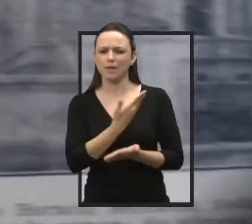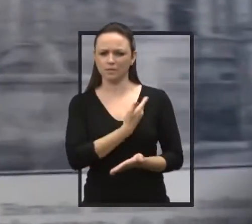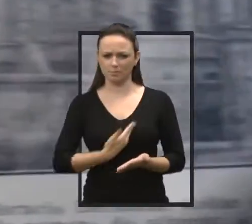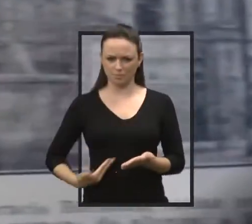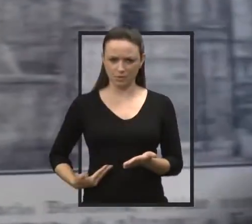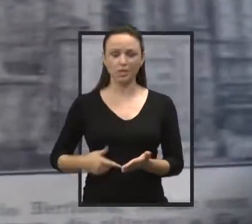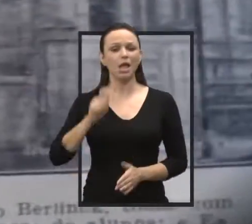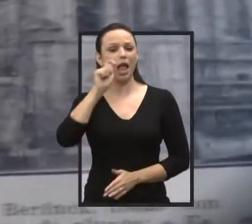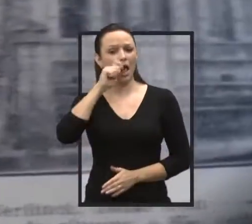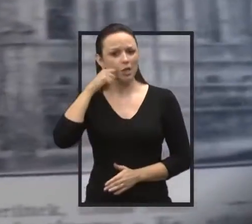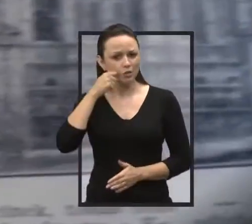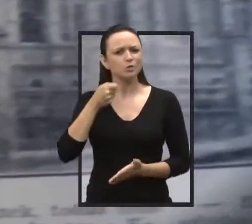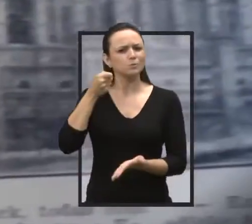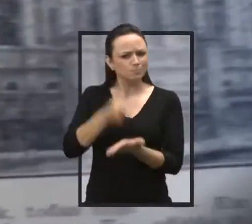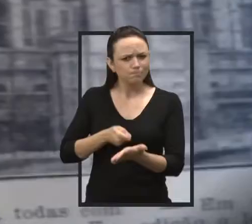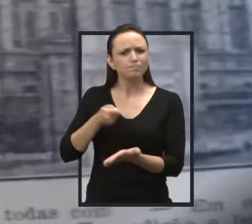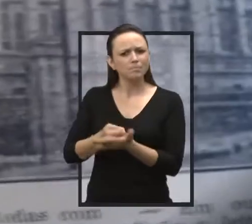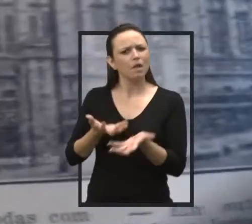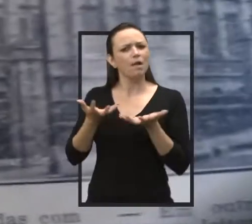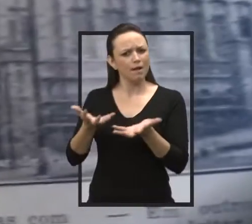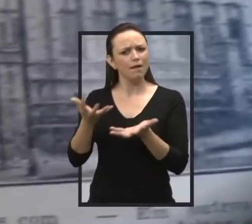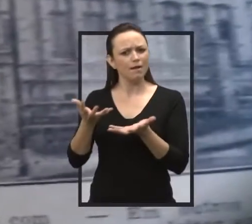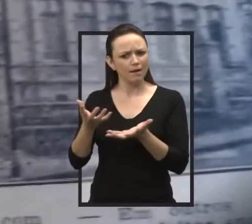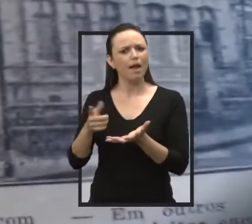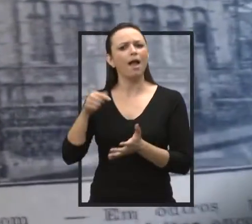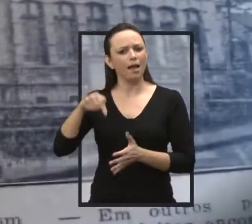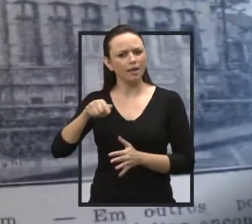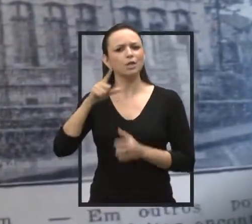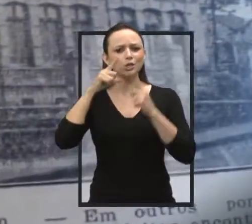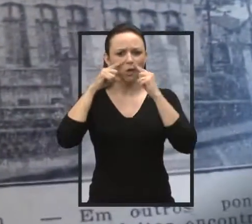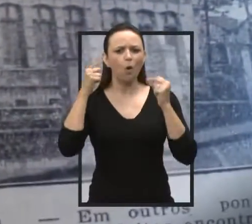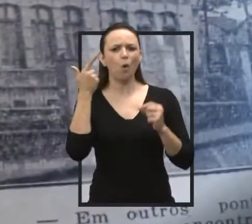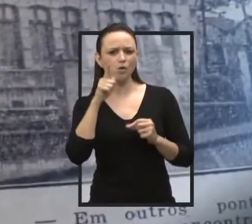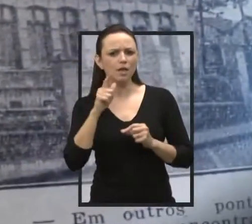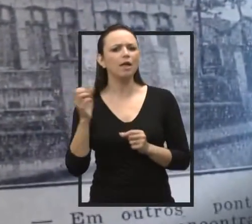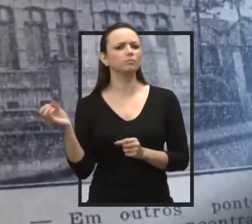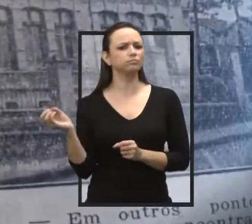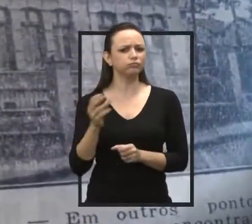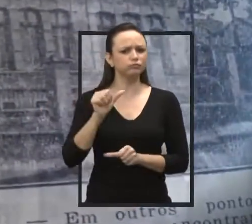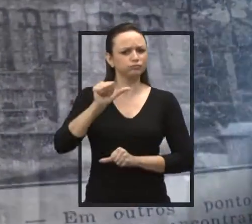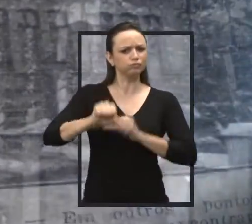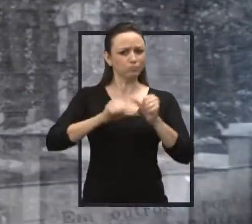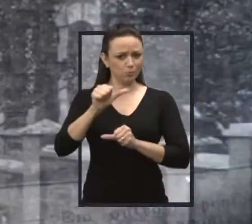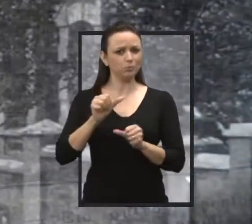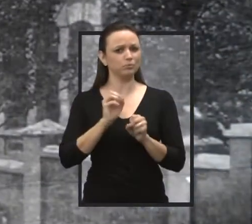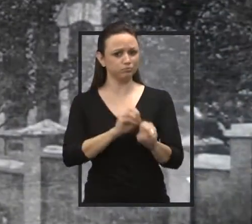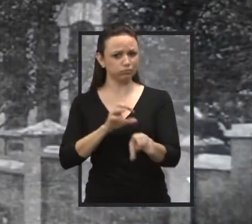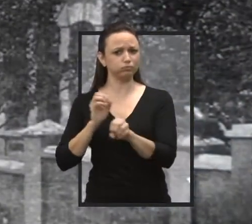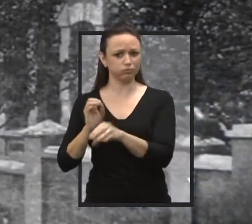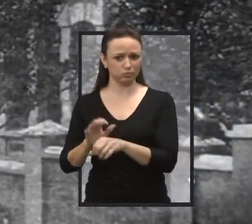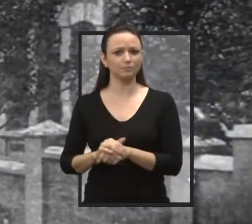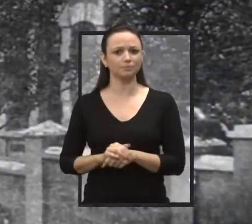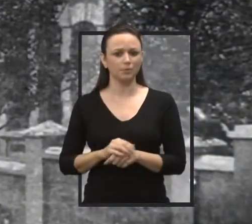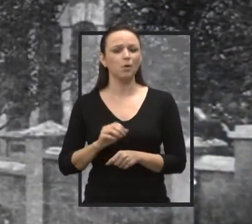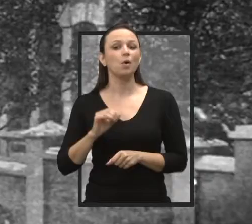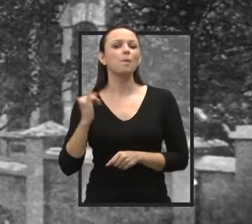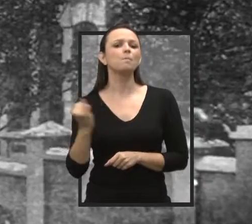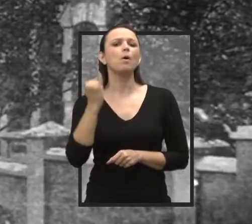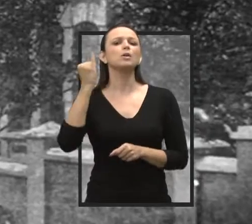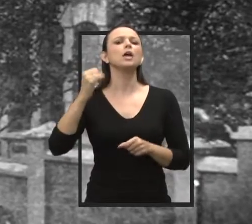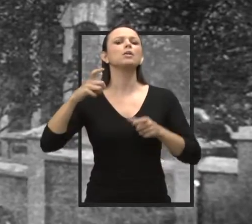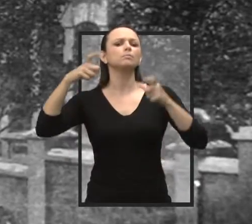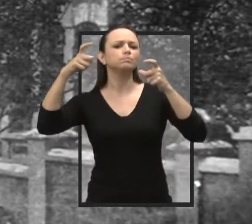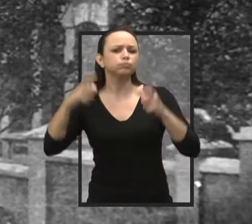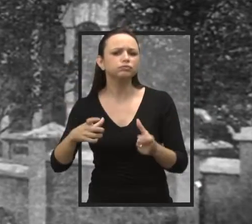República, Edgar lutou para que Jaú fizesse parte de um projeto de modernização educacional. Um importante